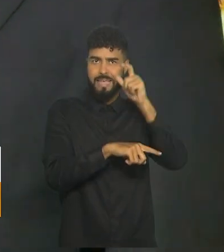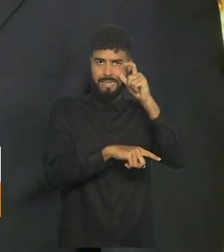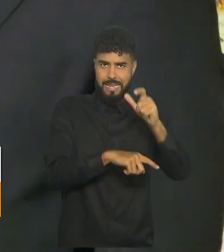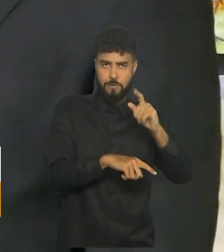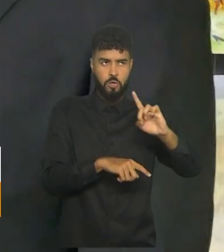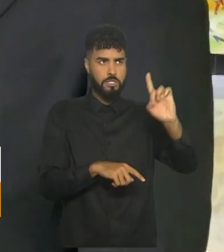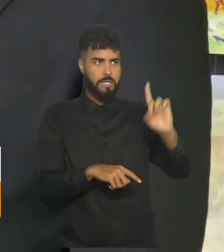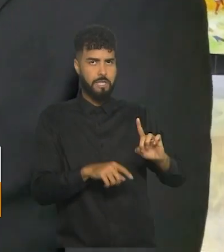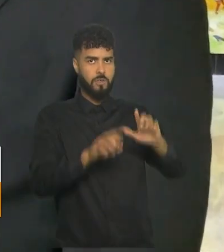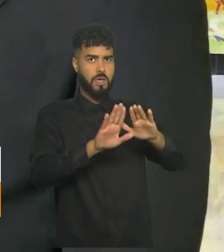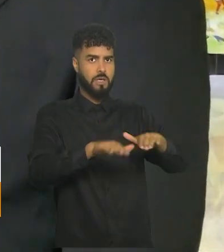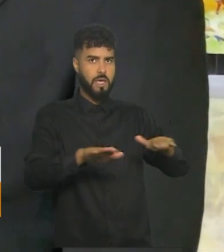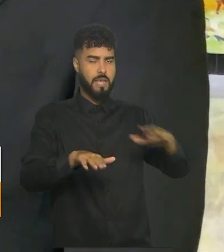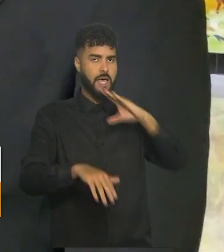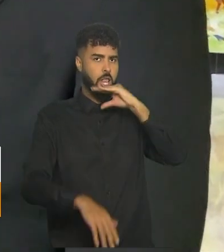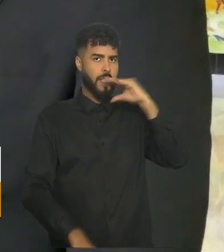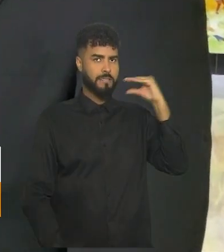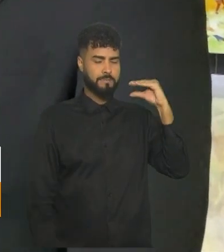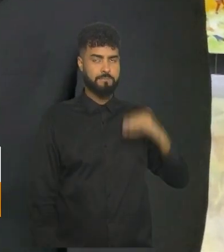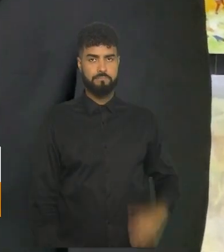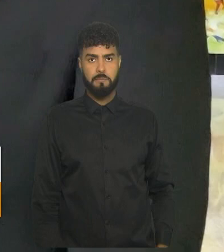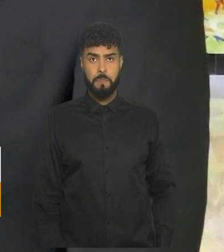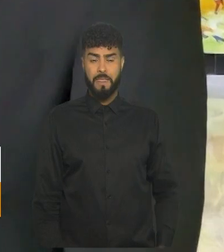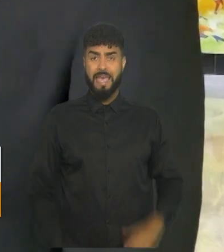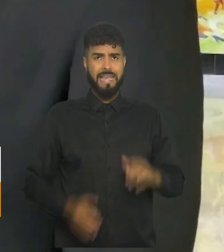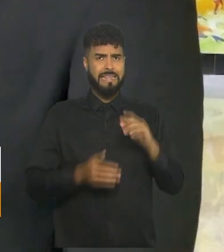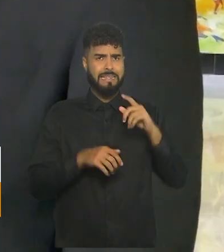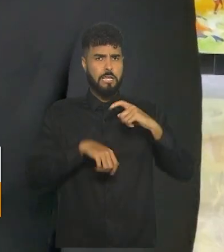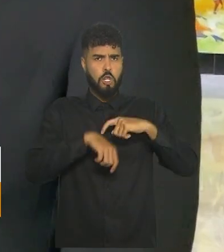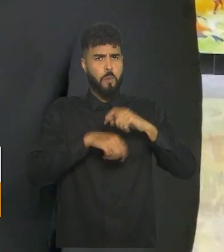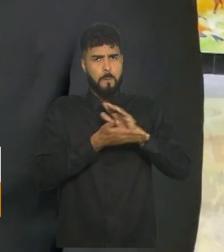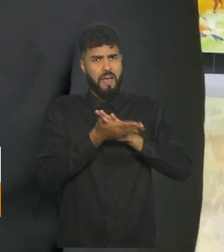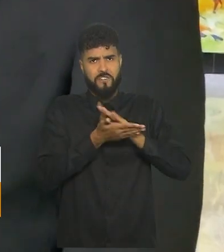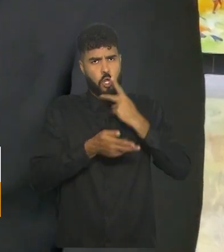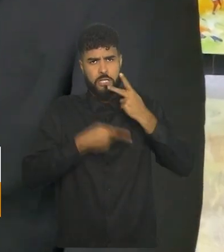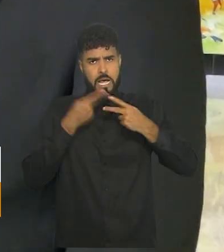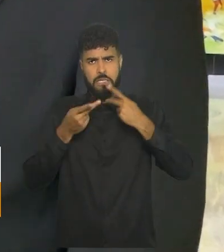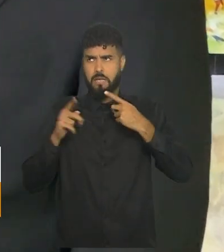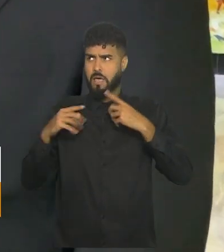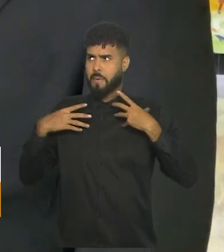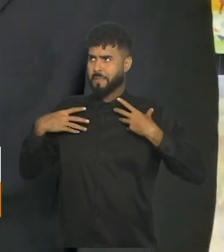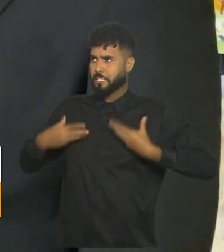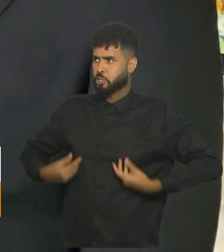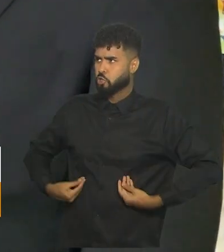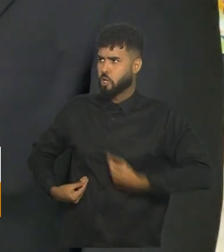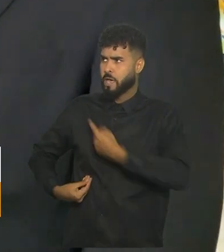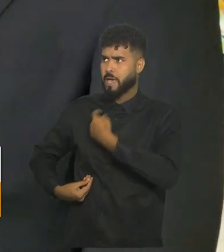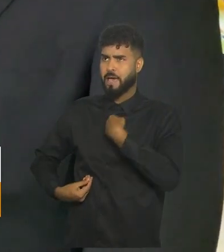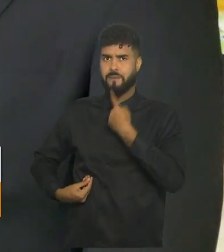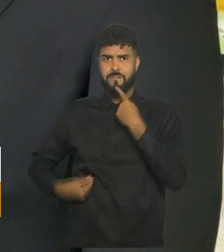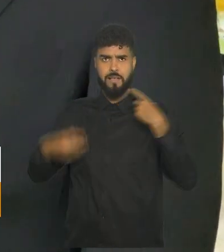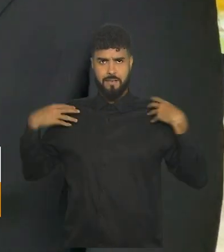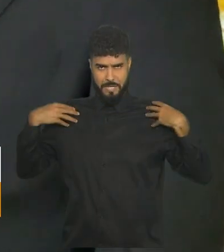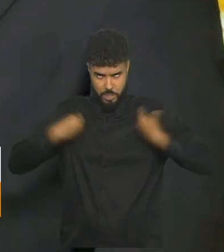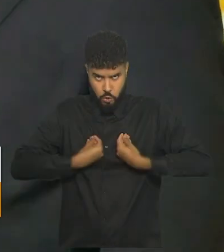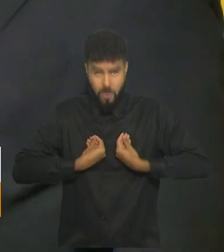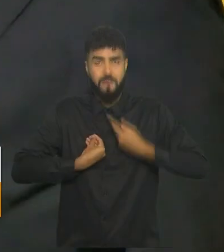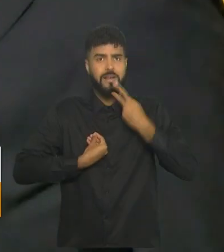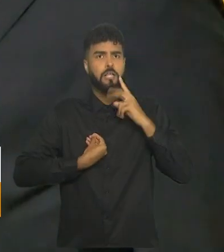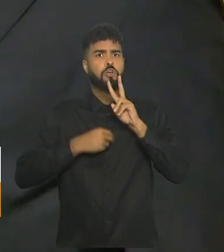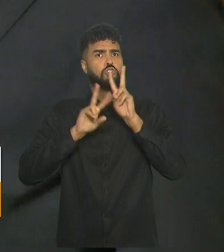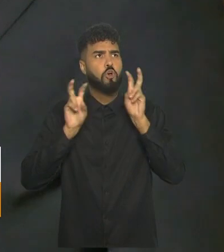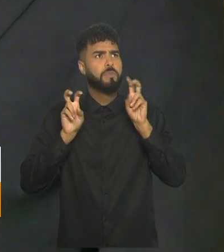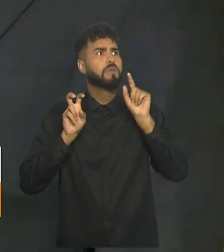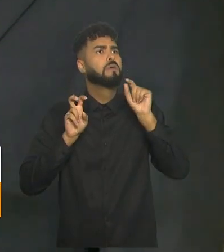direitos das crianças e dos adolescentes. Em momento algum, a decisão do ministro Ricardo Lewandowski cita qualquer tipo de